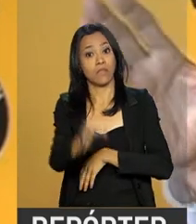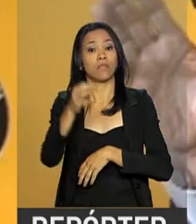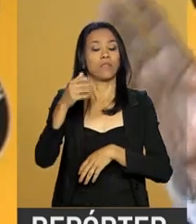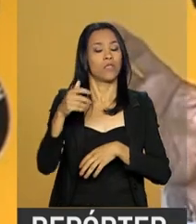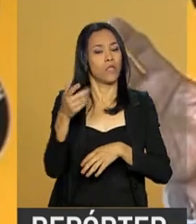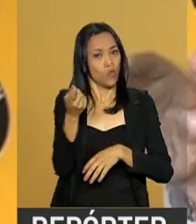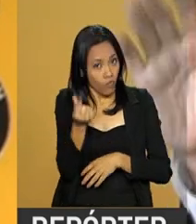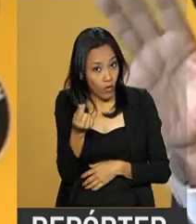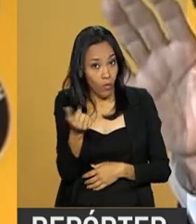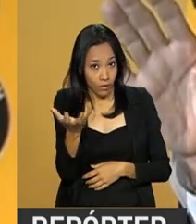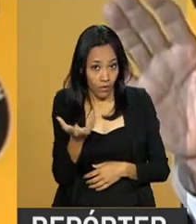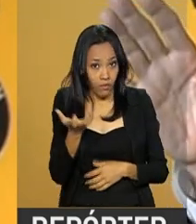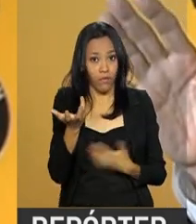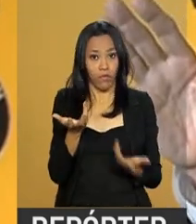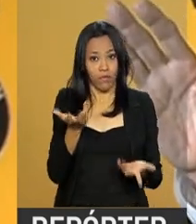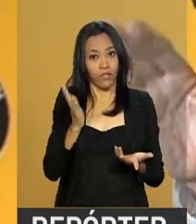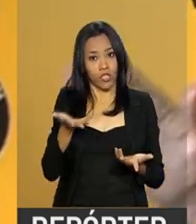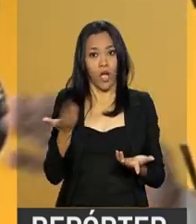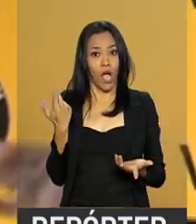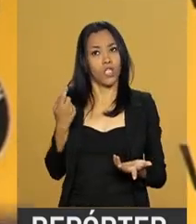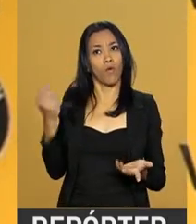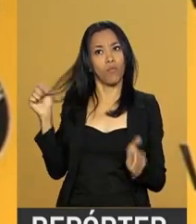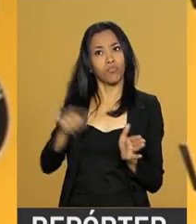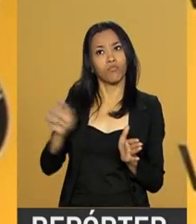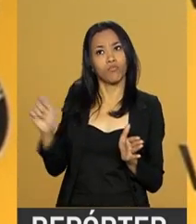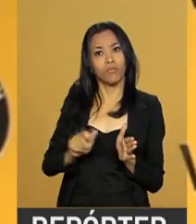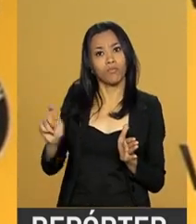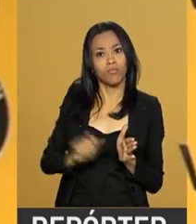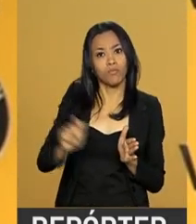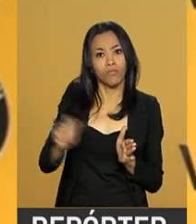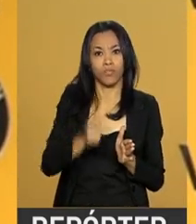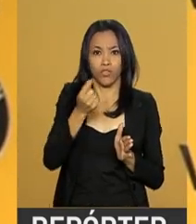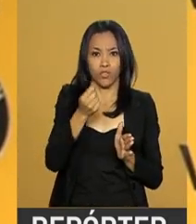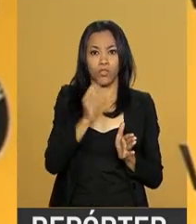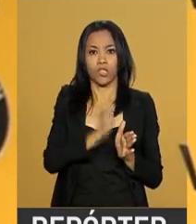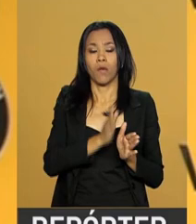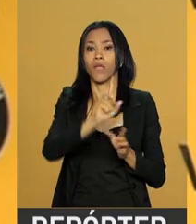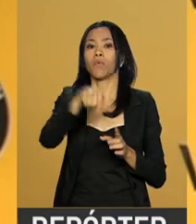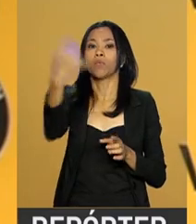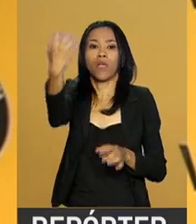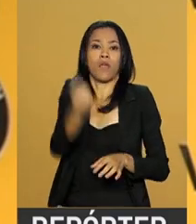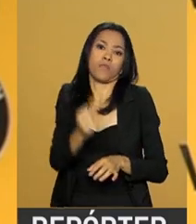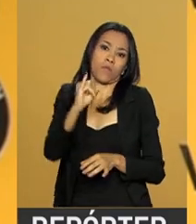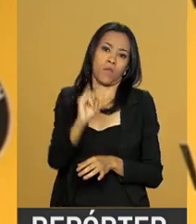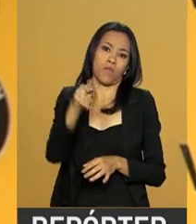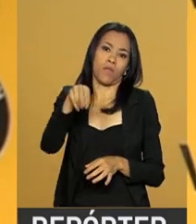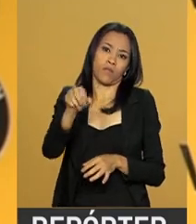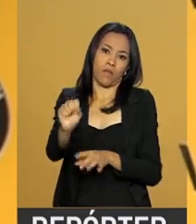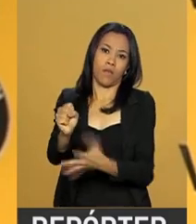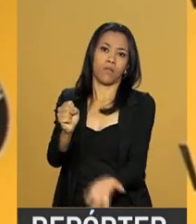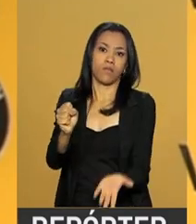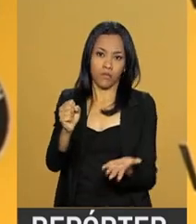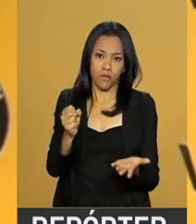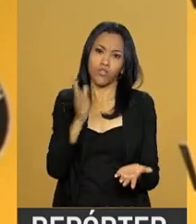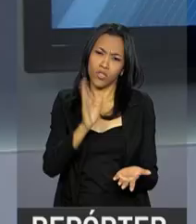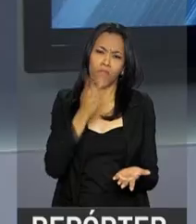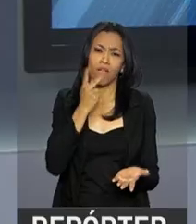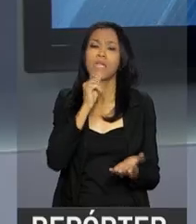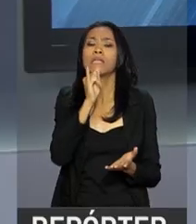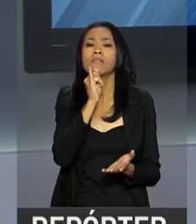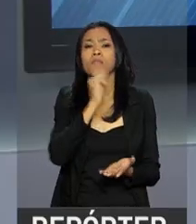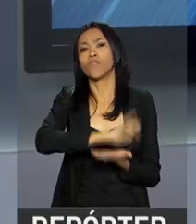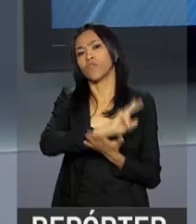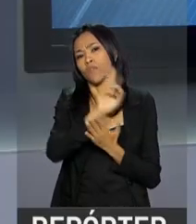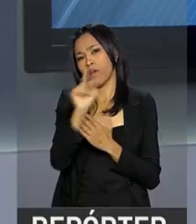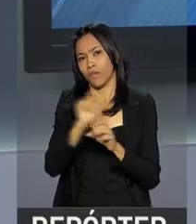esperado e no temos problema que já aconteceu em outro país como já citei um em vários países